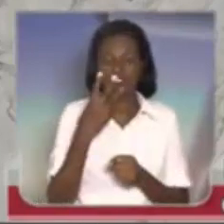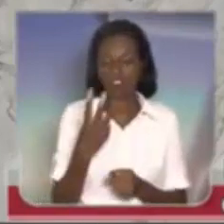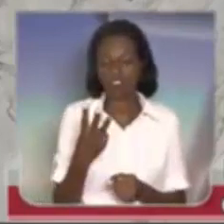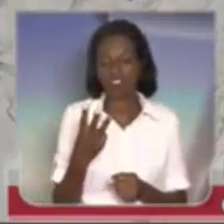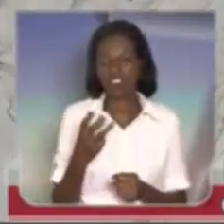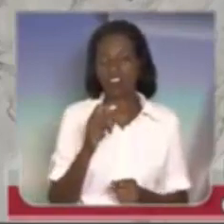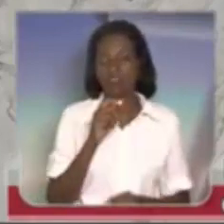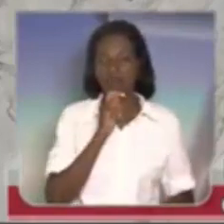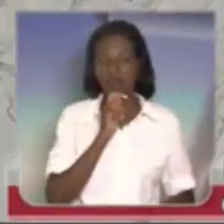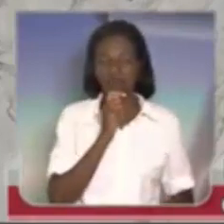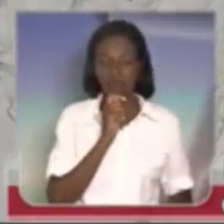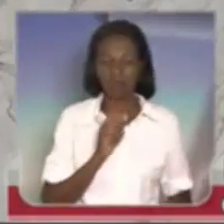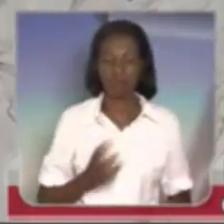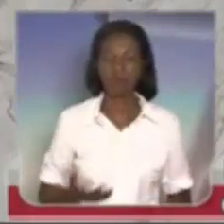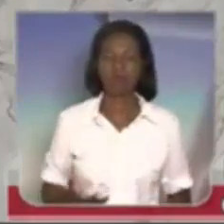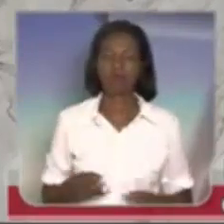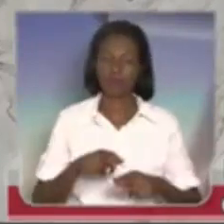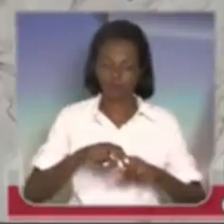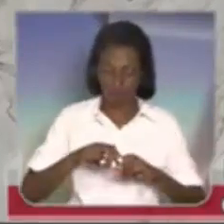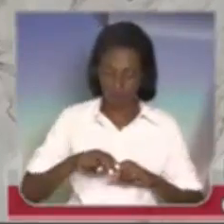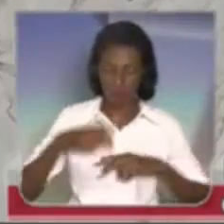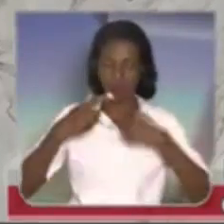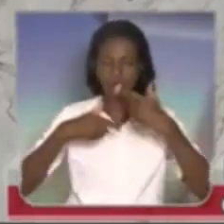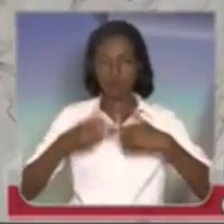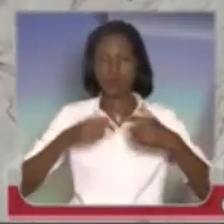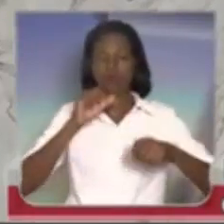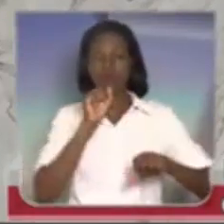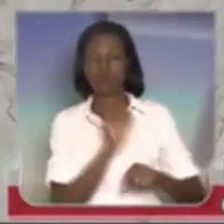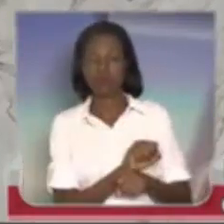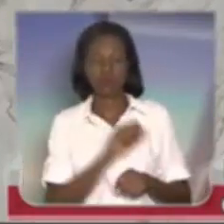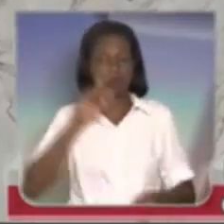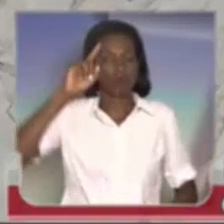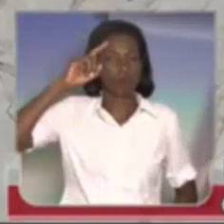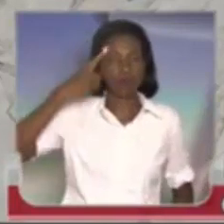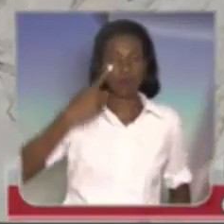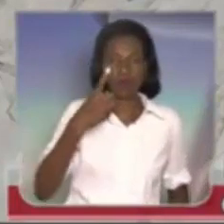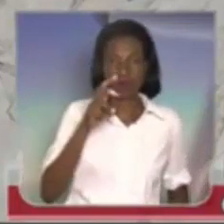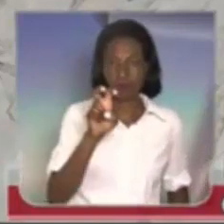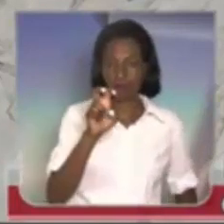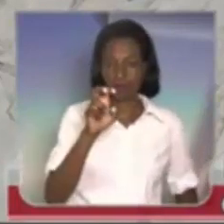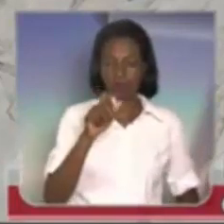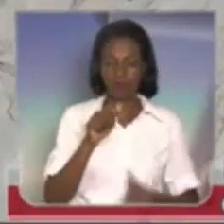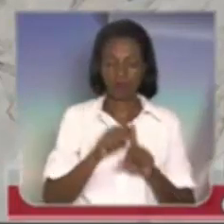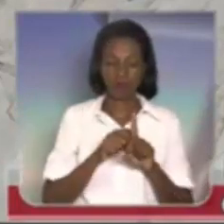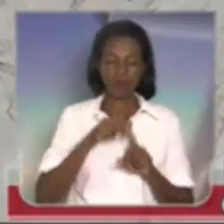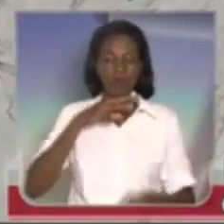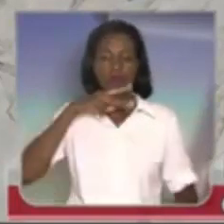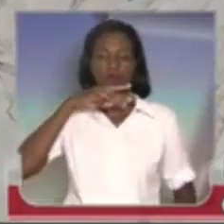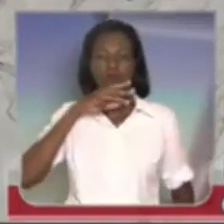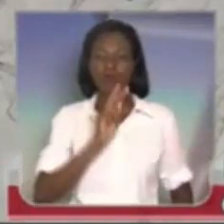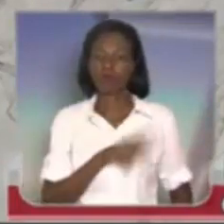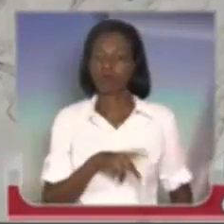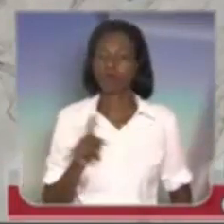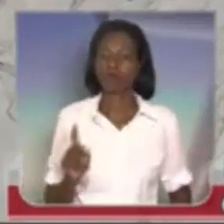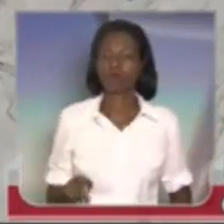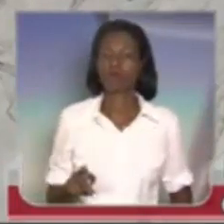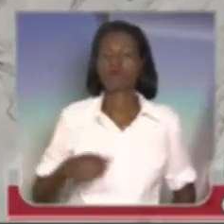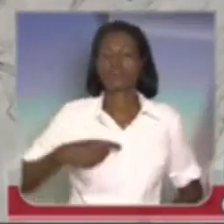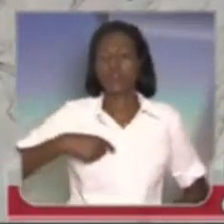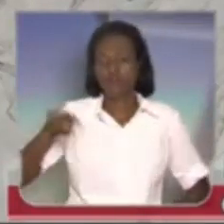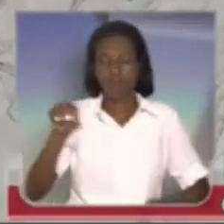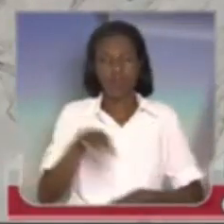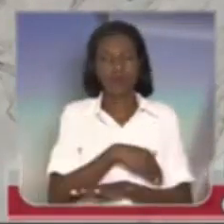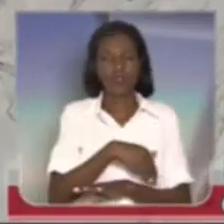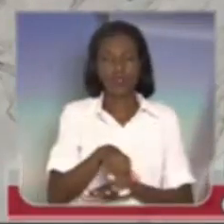demais isso por isso que haverá paralização s no dia 15 de março os professores estarão novamente ocupando